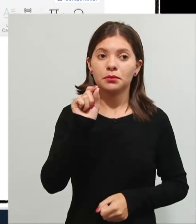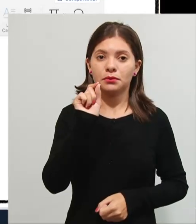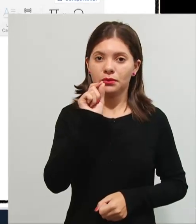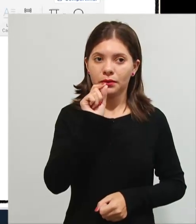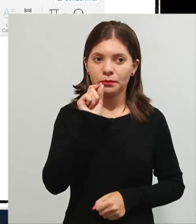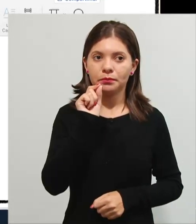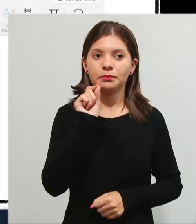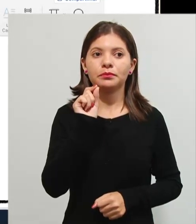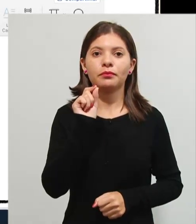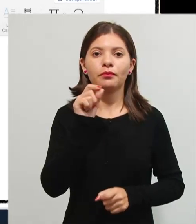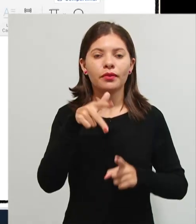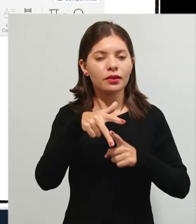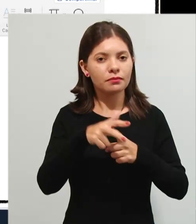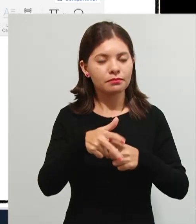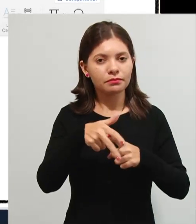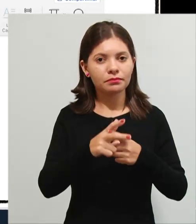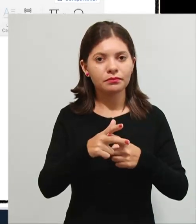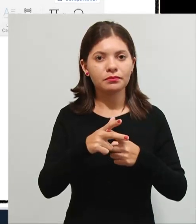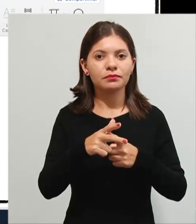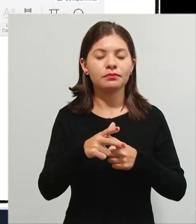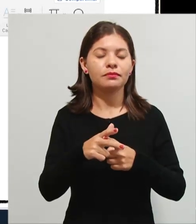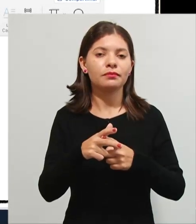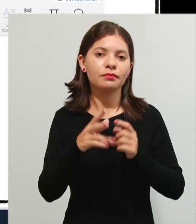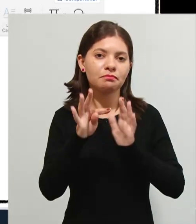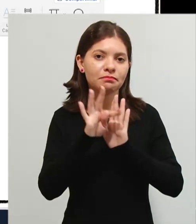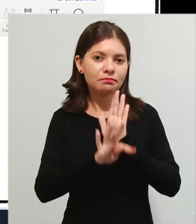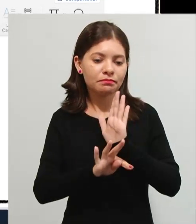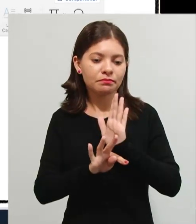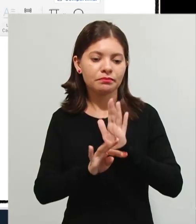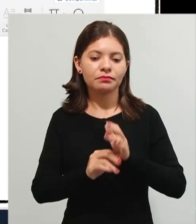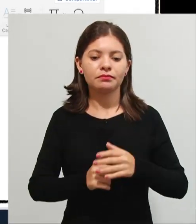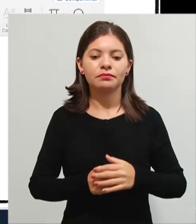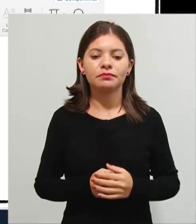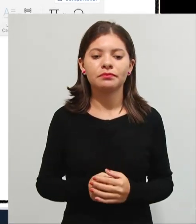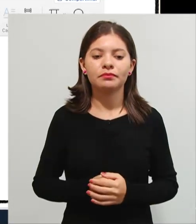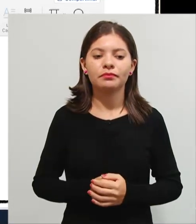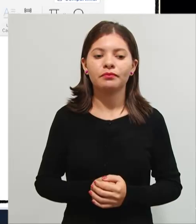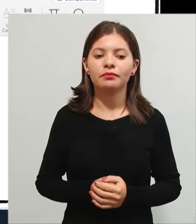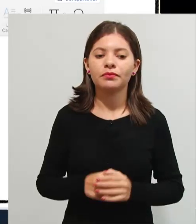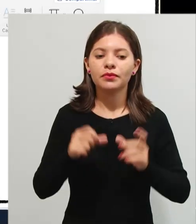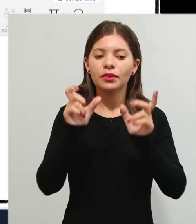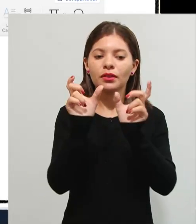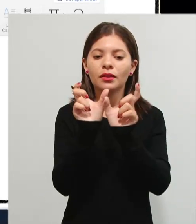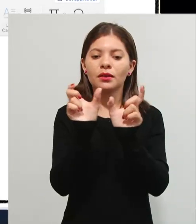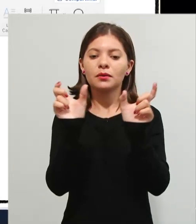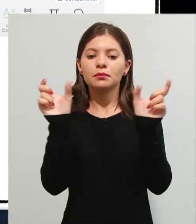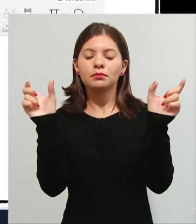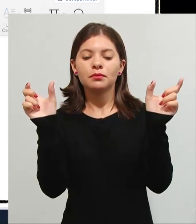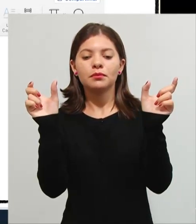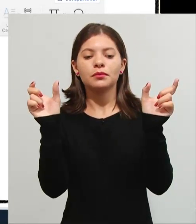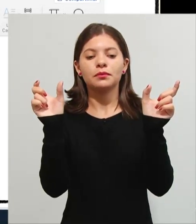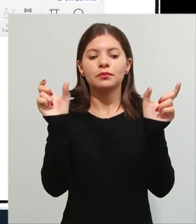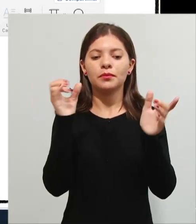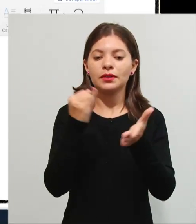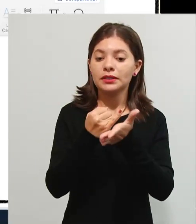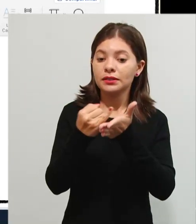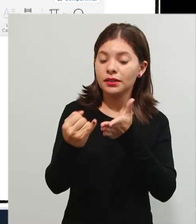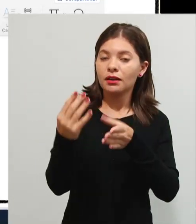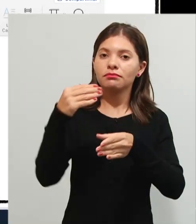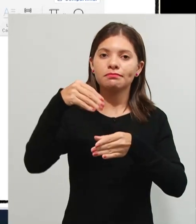ter botões que têm finalidades específicas, tá? Sempre visando a questão